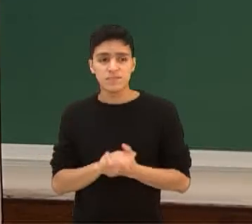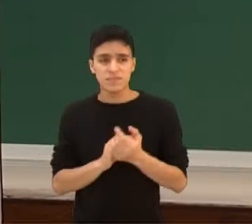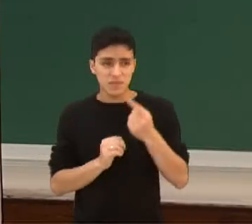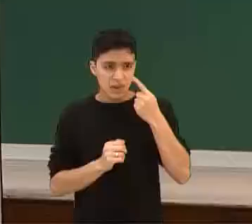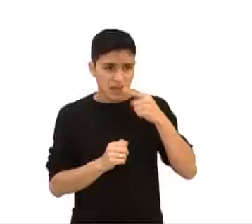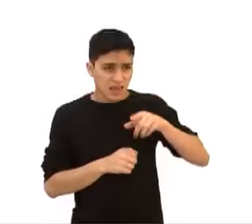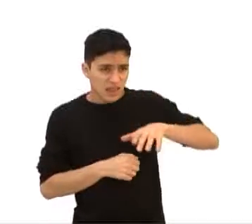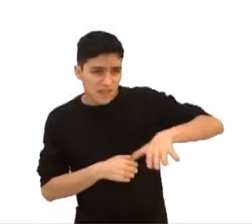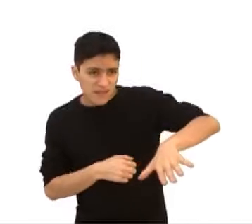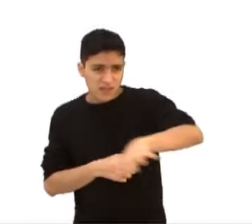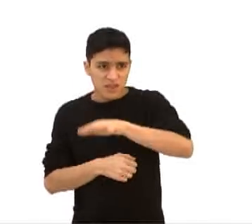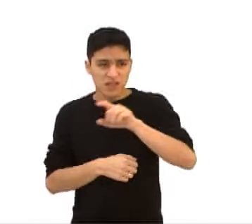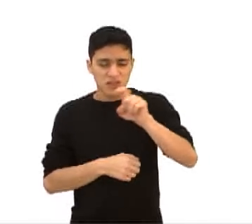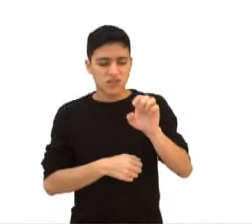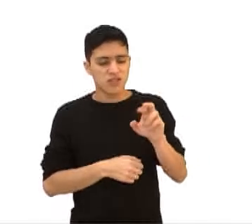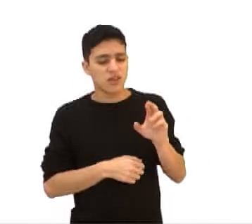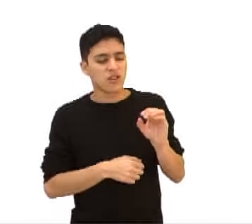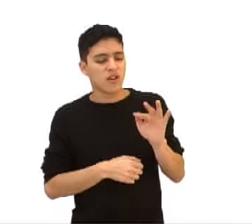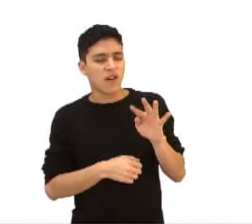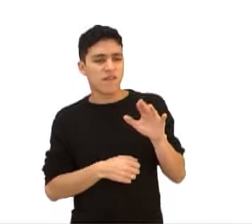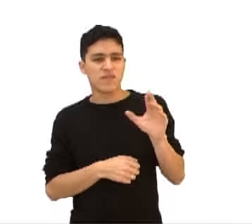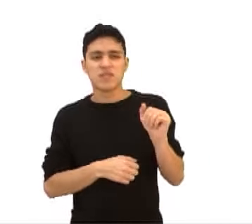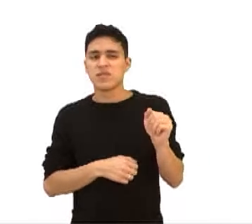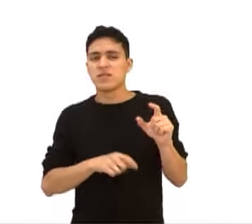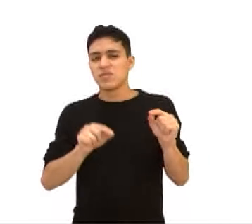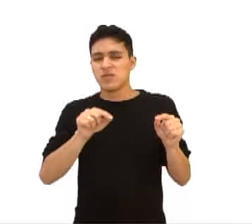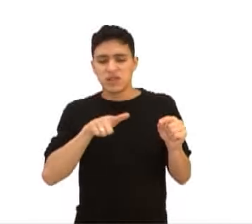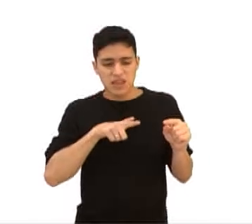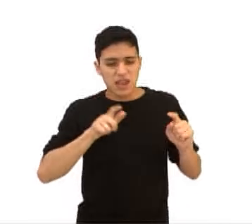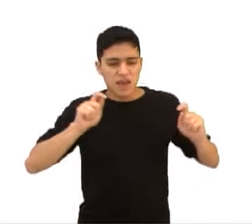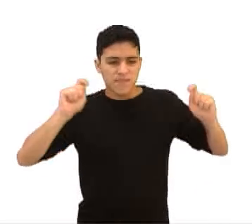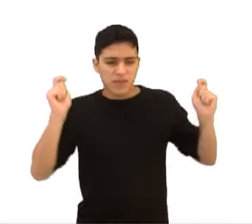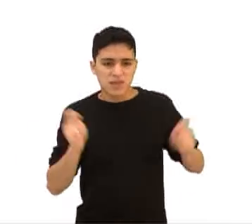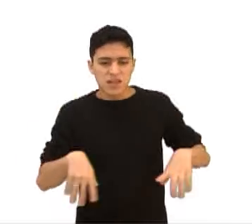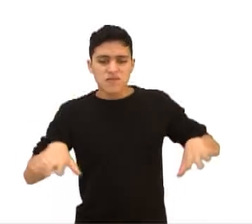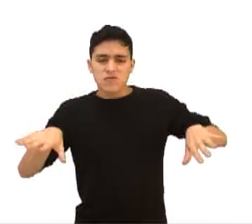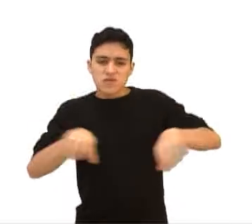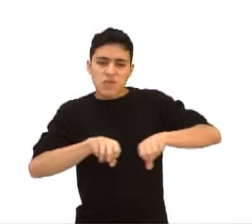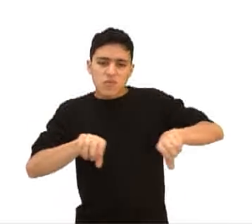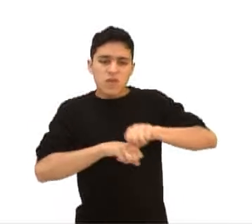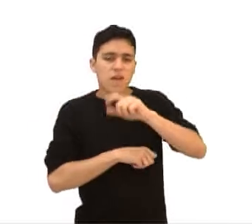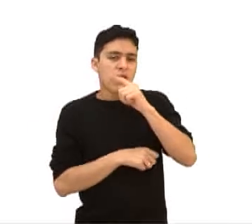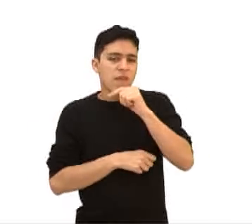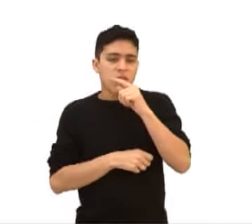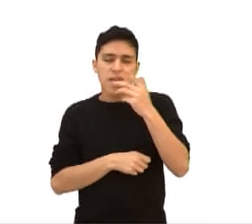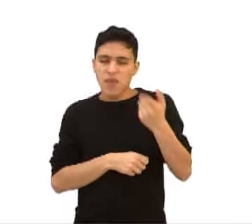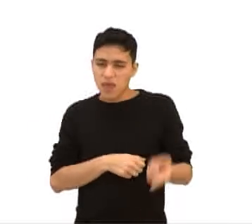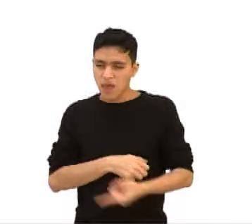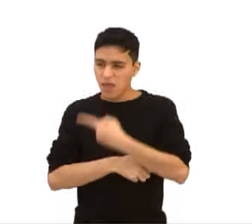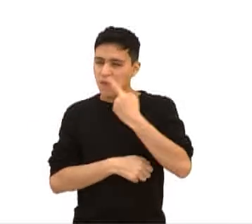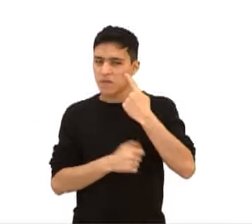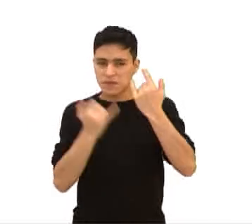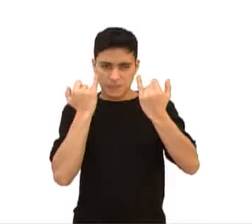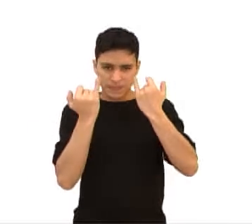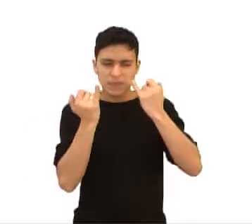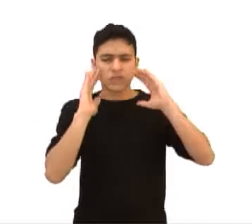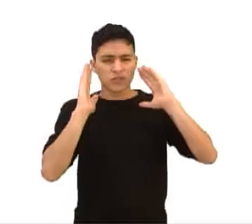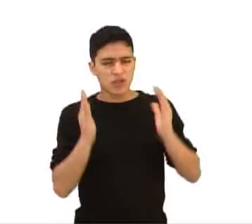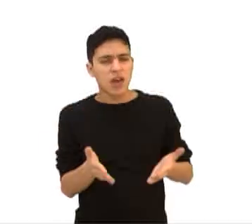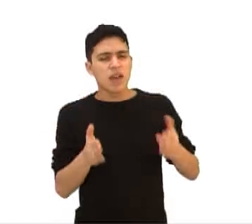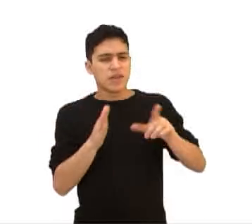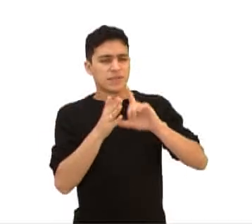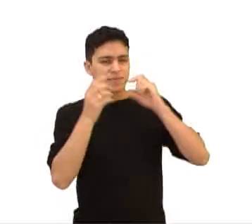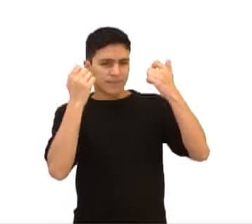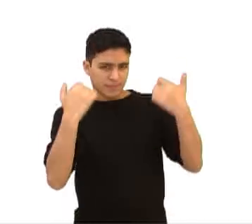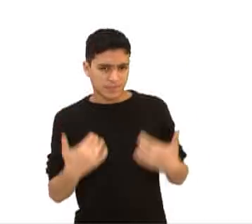xerófita que tem essa característica, essa capacidade de absorção de água. E essas informações aqui que já foram destacadas